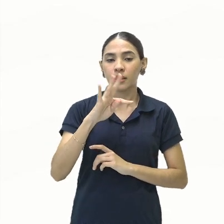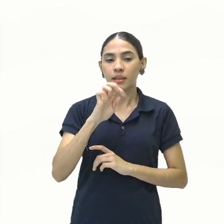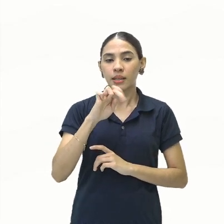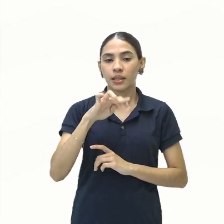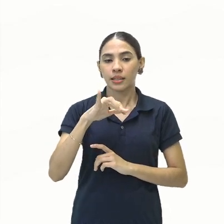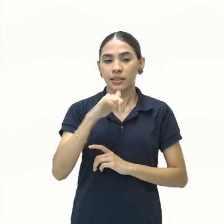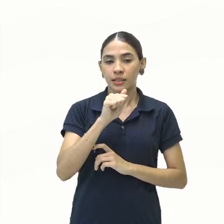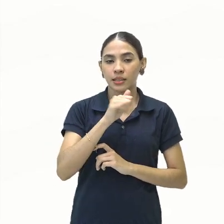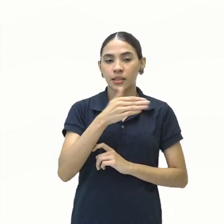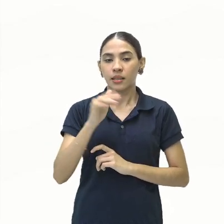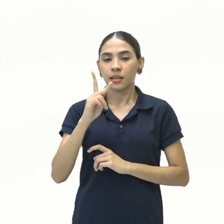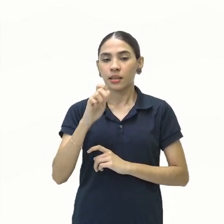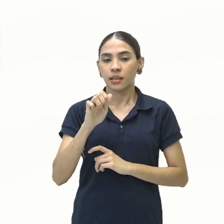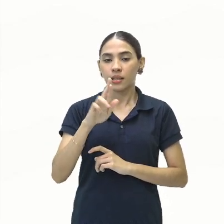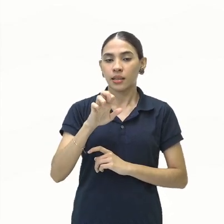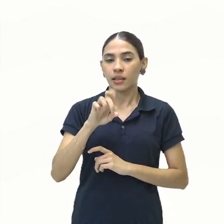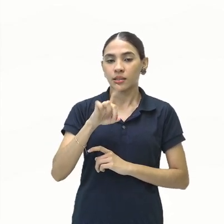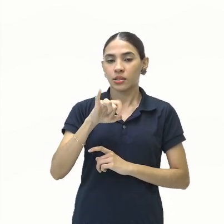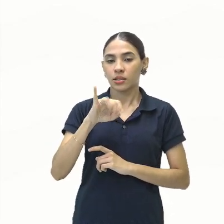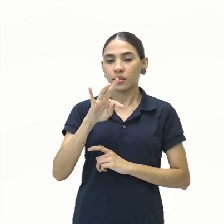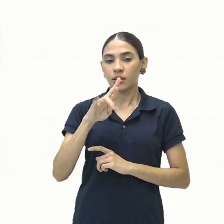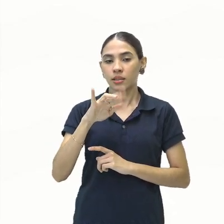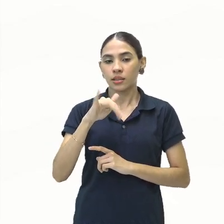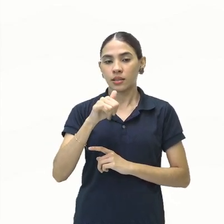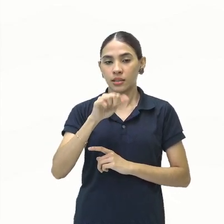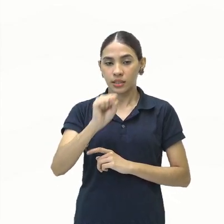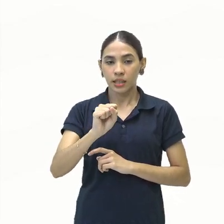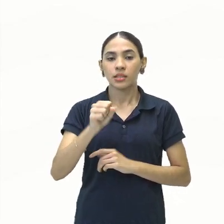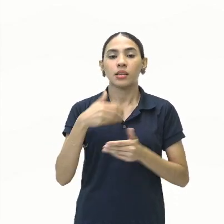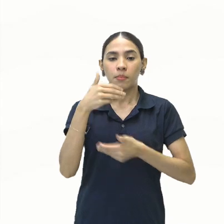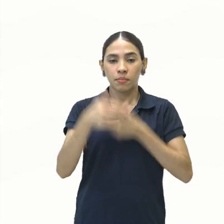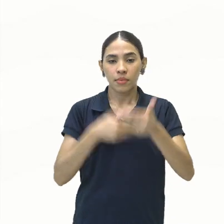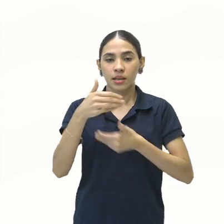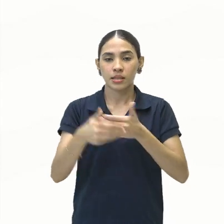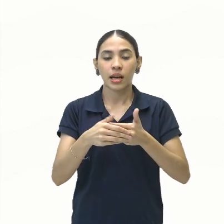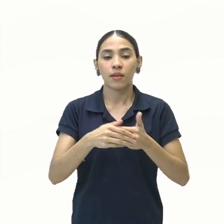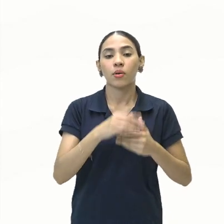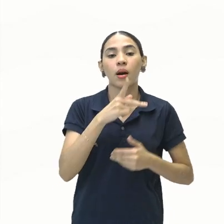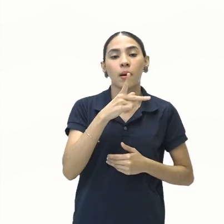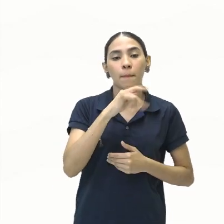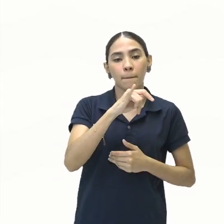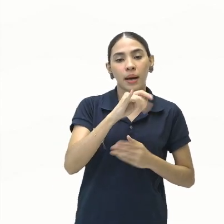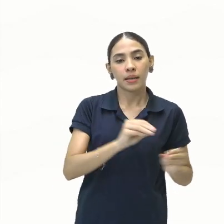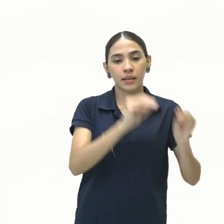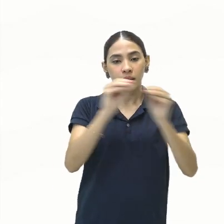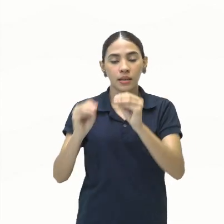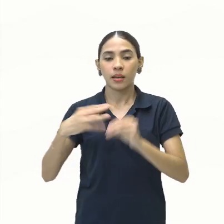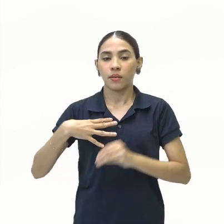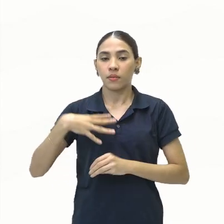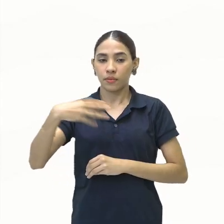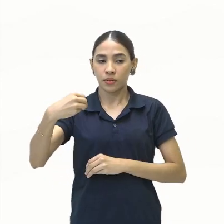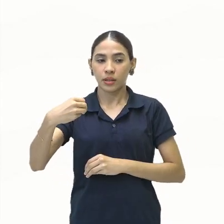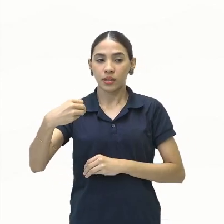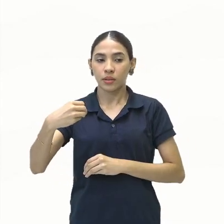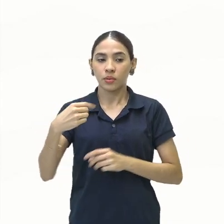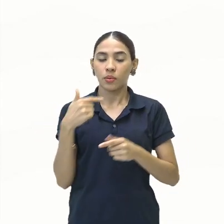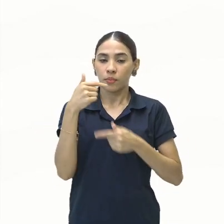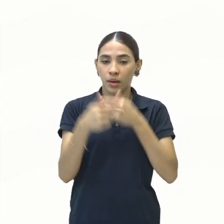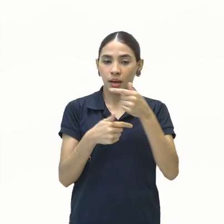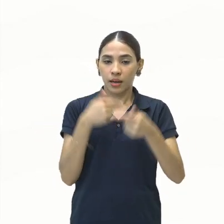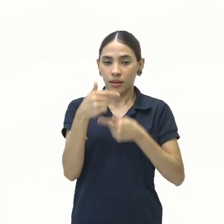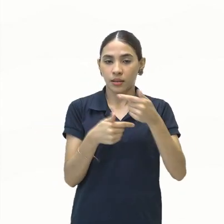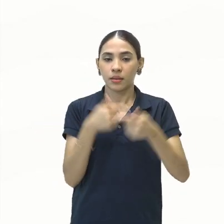ou seja, essas faixas de terra passavam de pai para filho, por isso que é